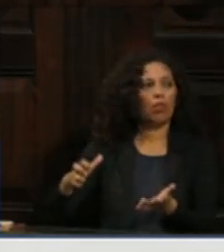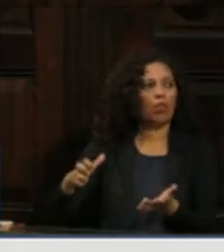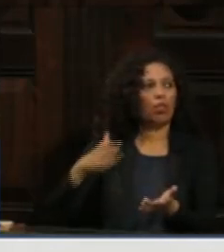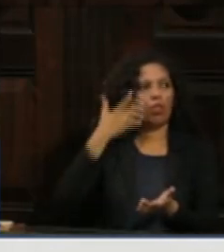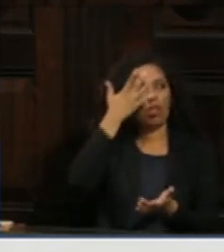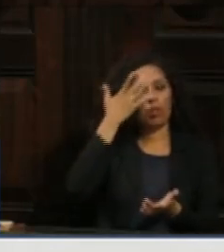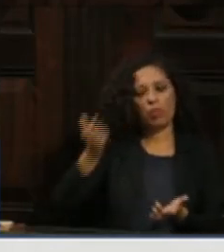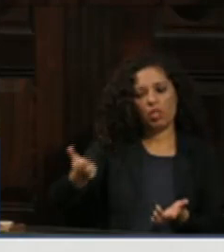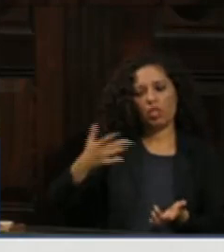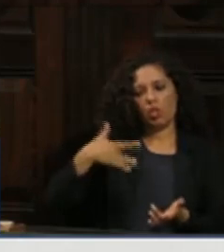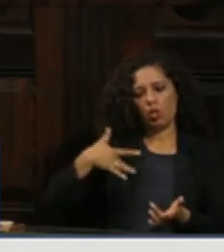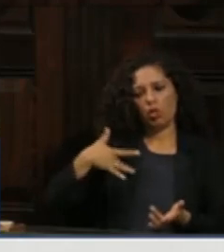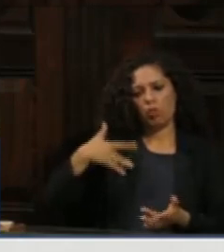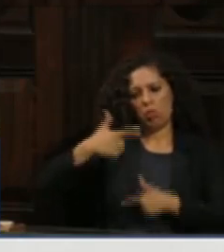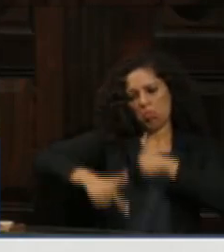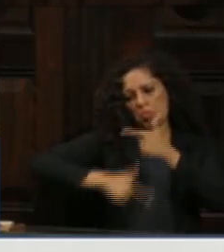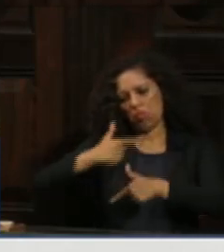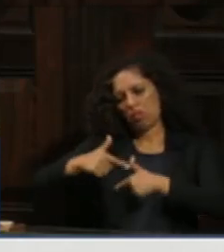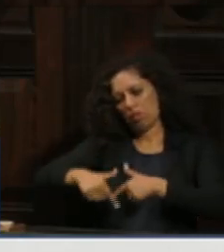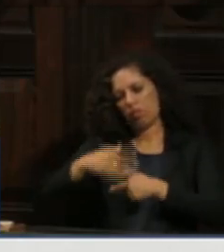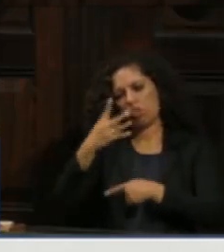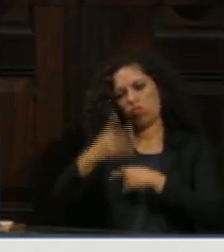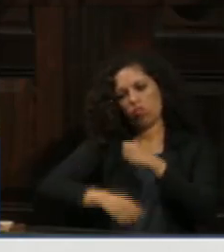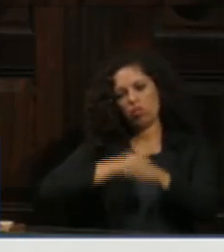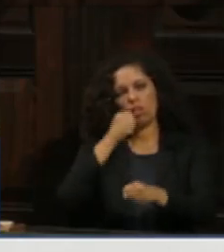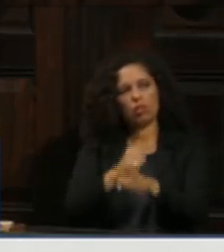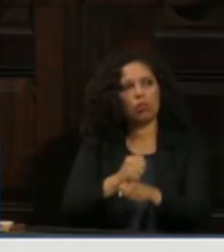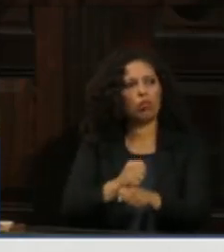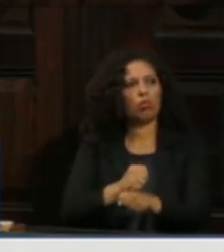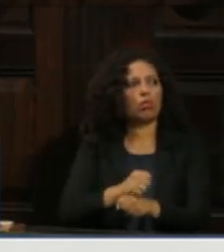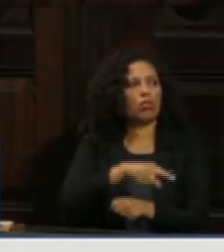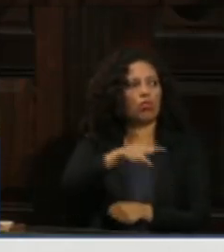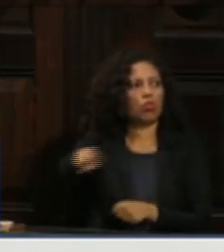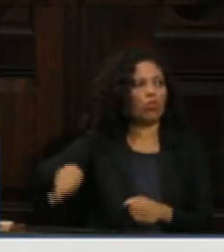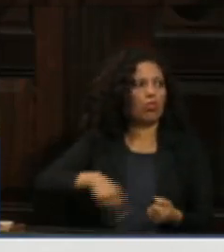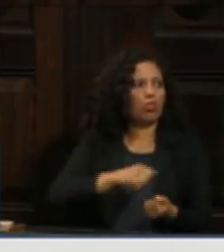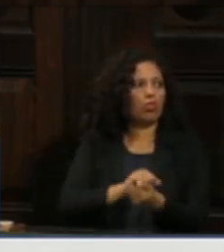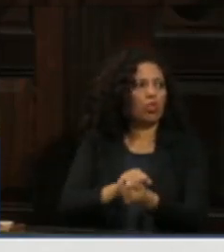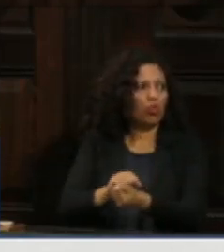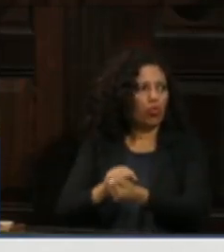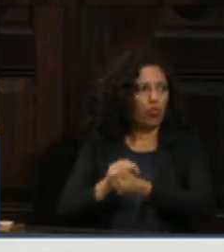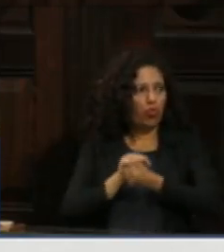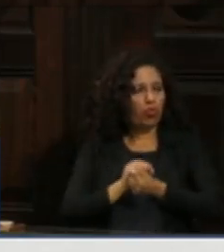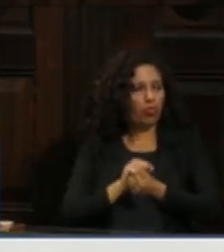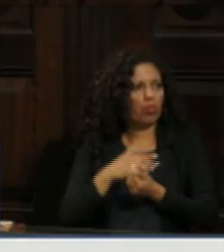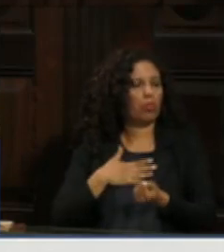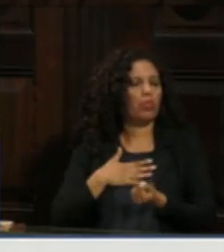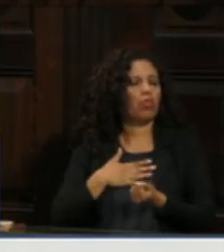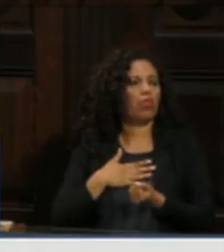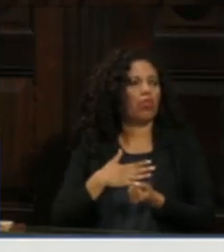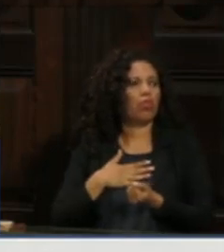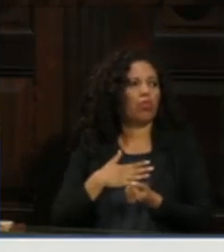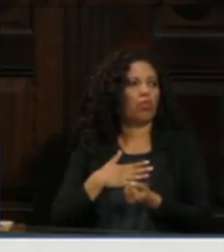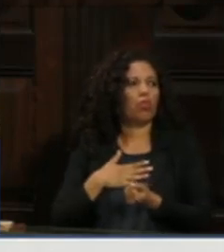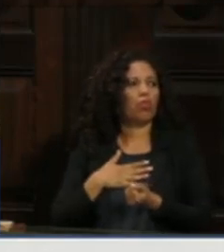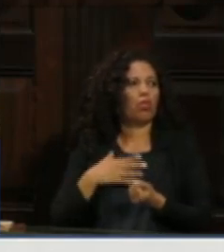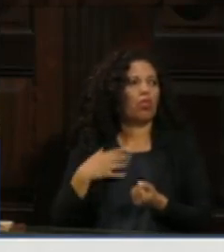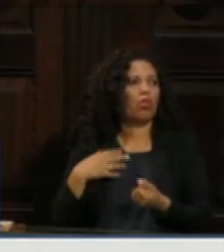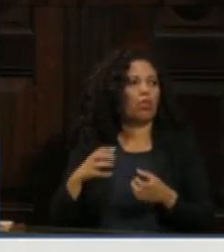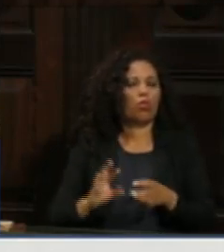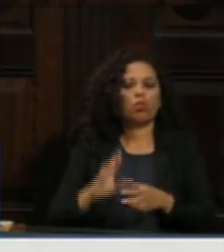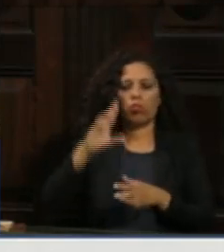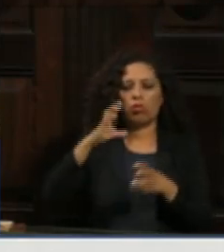aquilo ali de uma sala de conspiração. Veja onde chegamos, na sala de